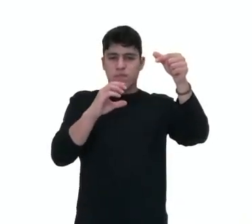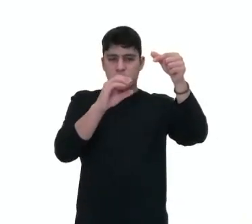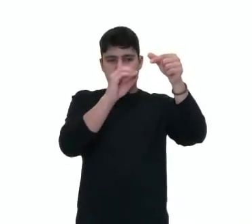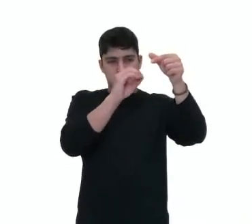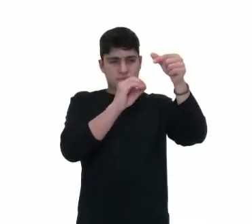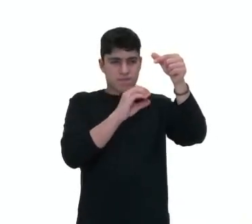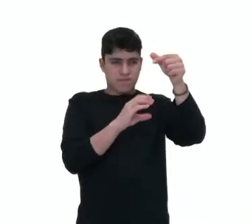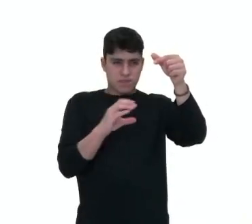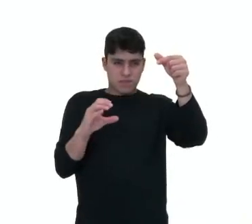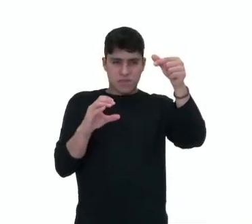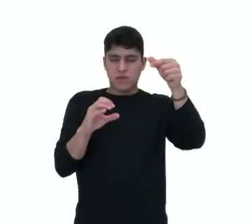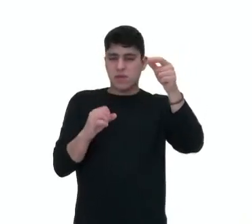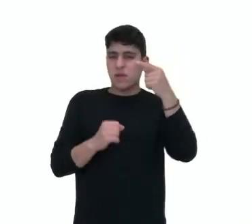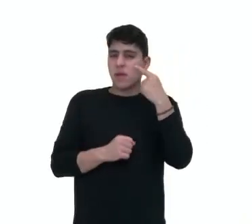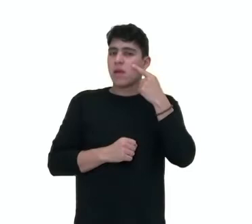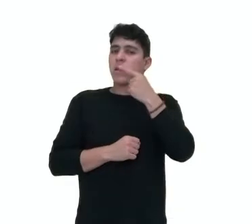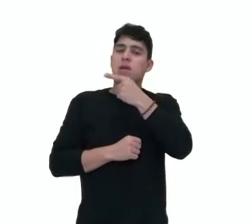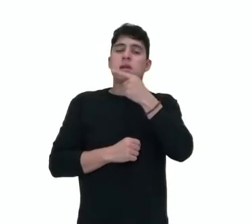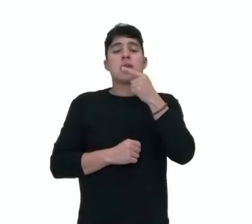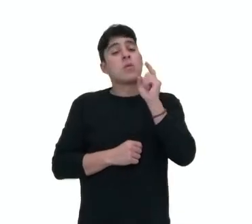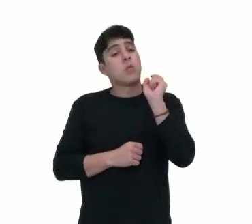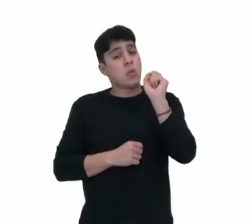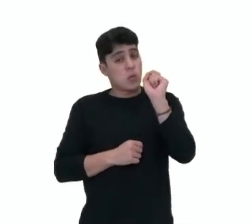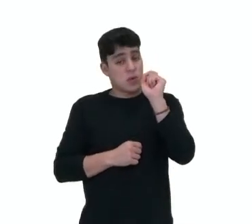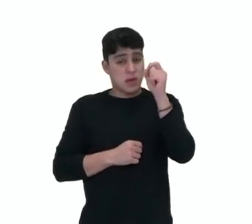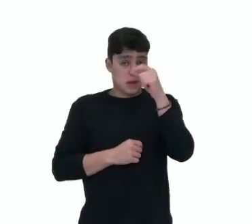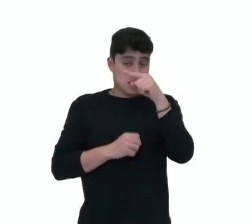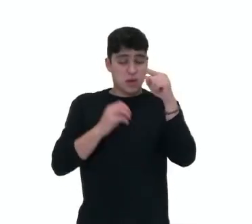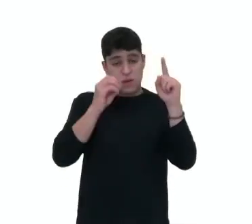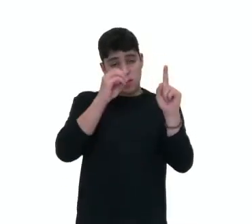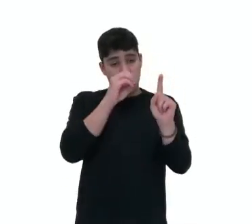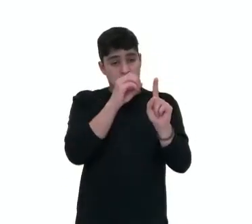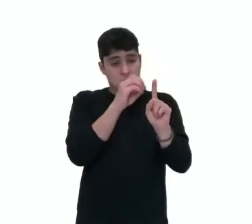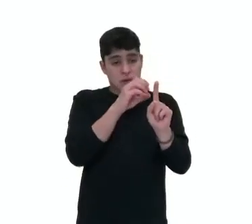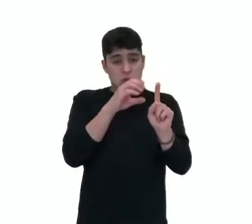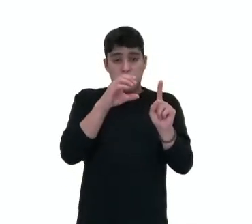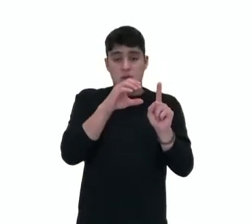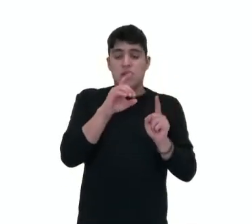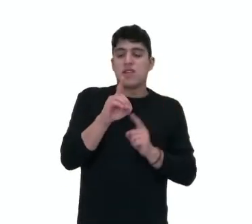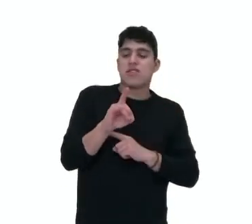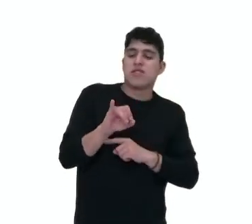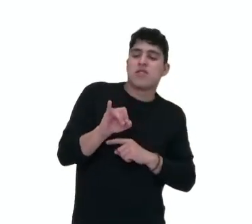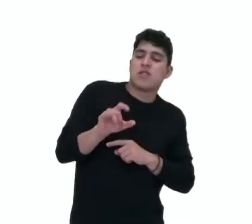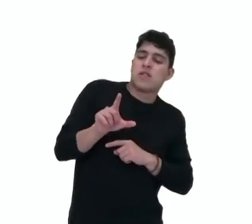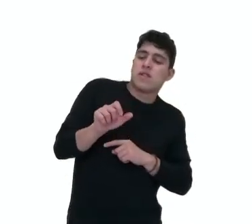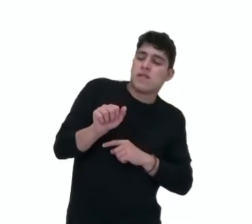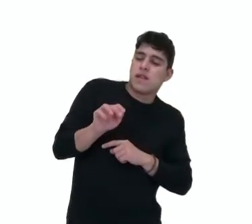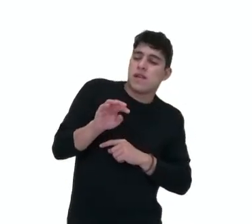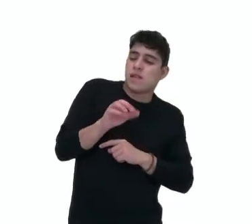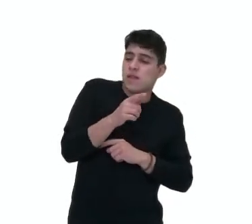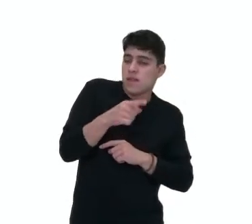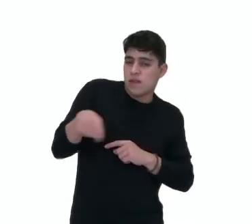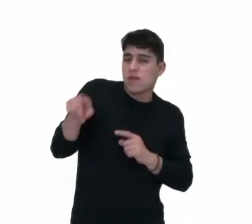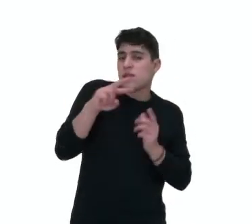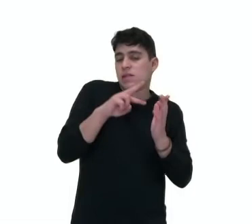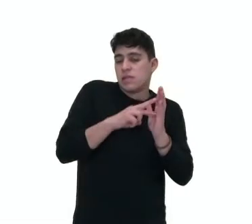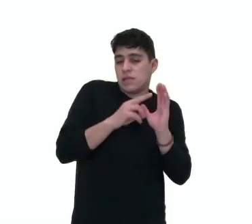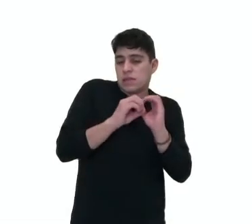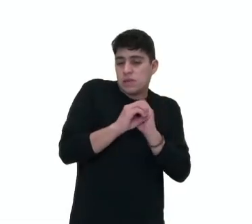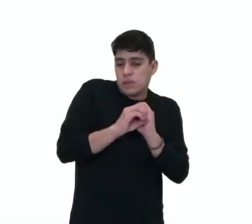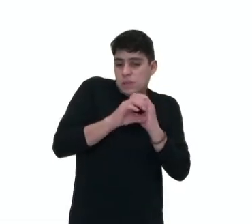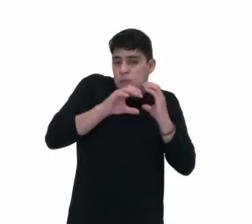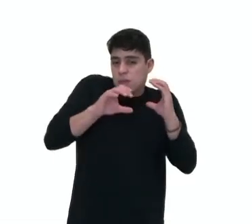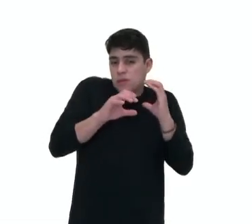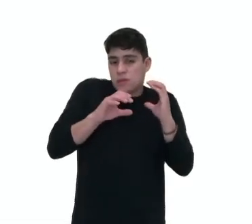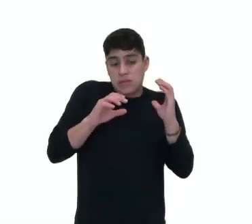Vocês estão reparando ali uma bola. Essa bola é uma dilatação. E o que será que